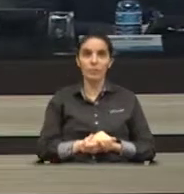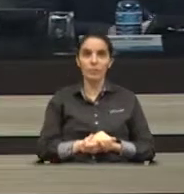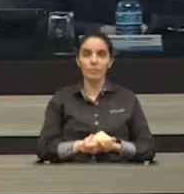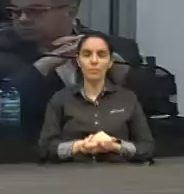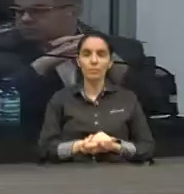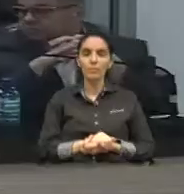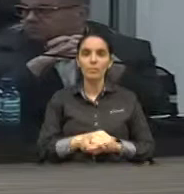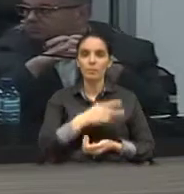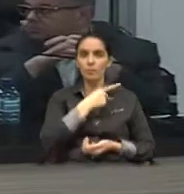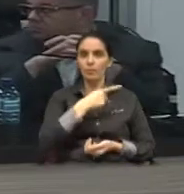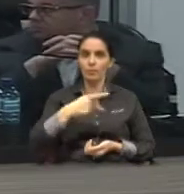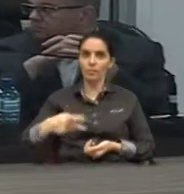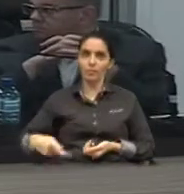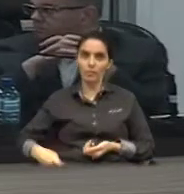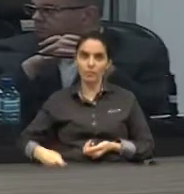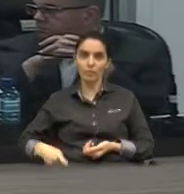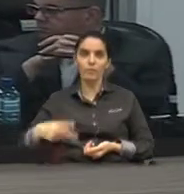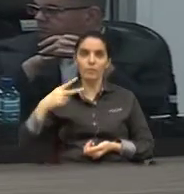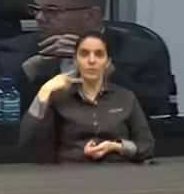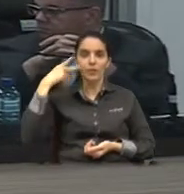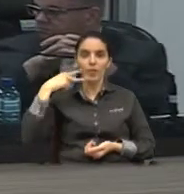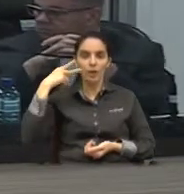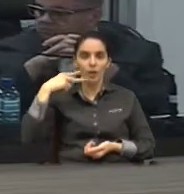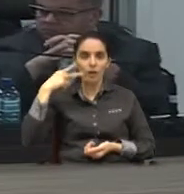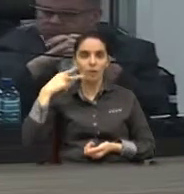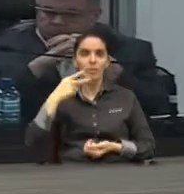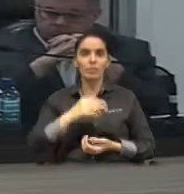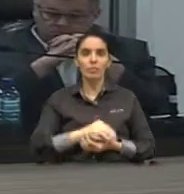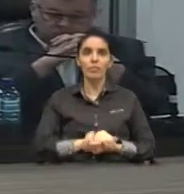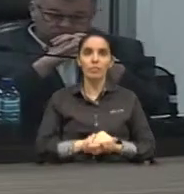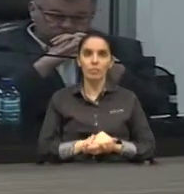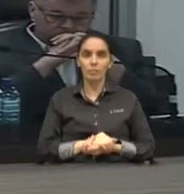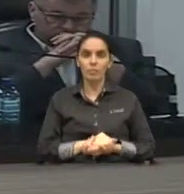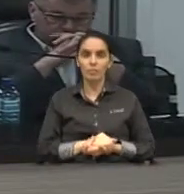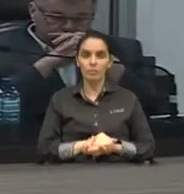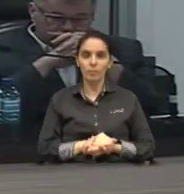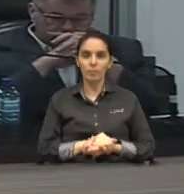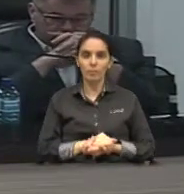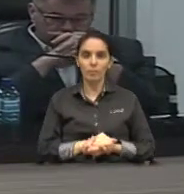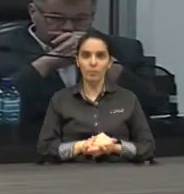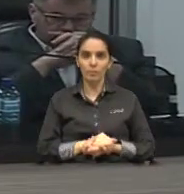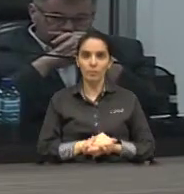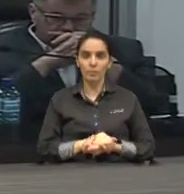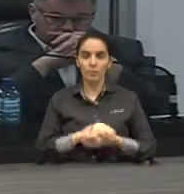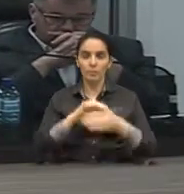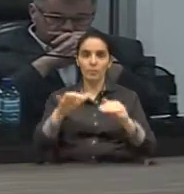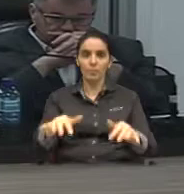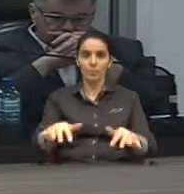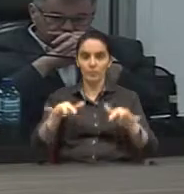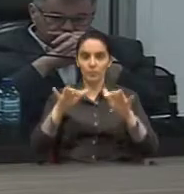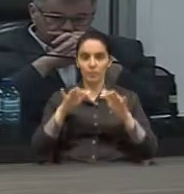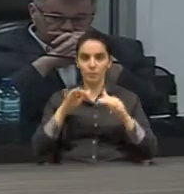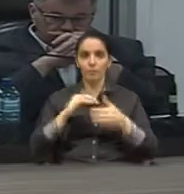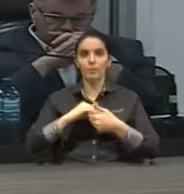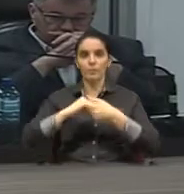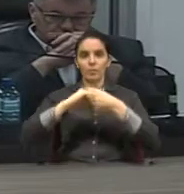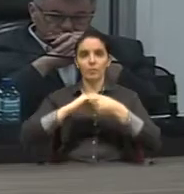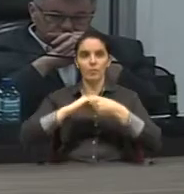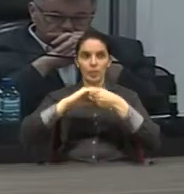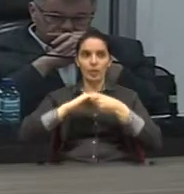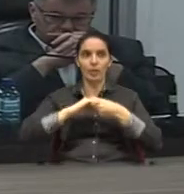Excelentíssimo presidente, nobres pares, público que nos acompanha. Gostaria de parabenizar o vereador